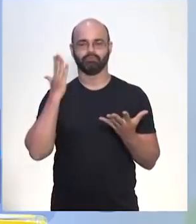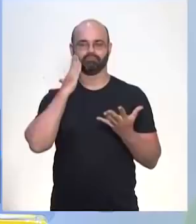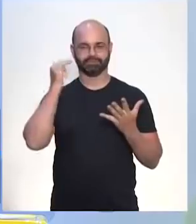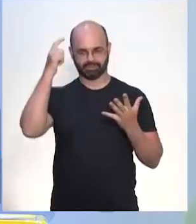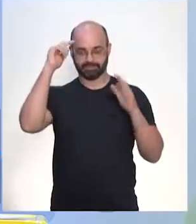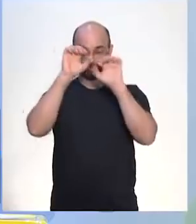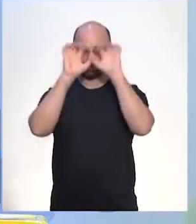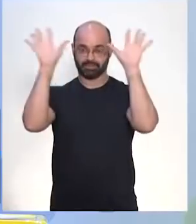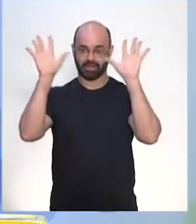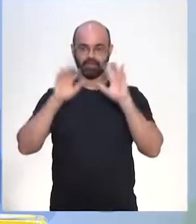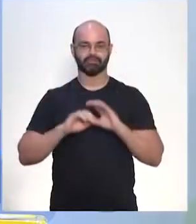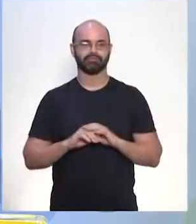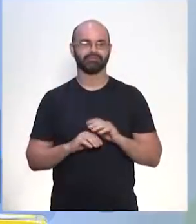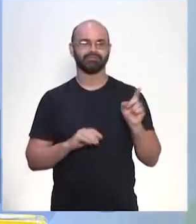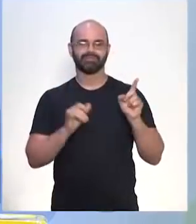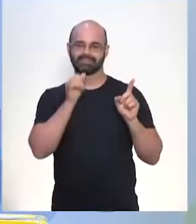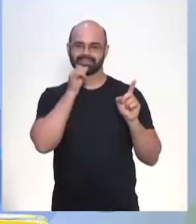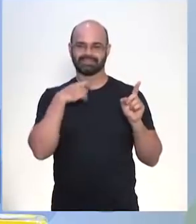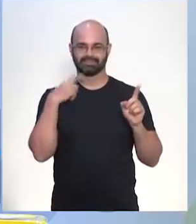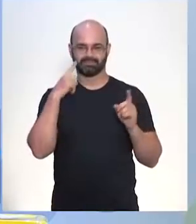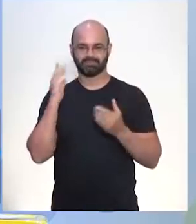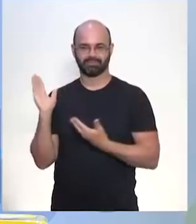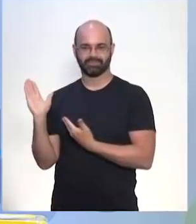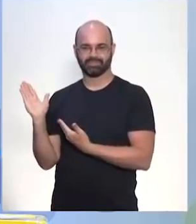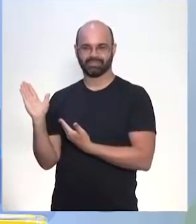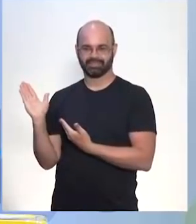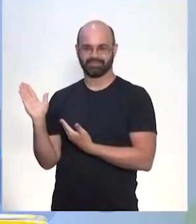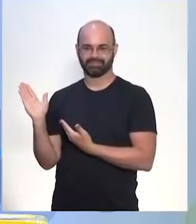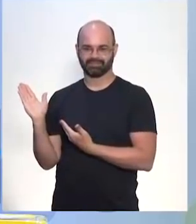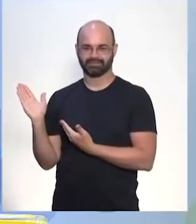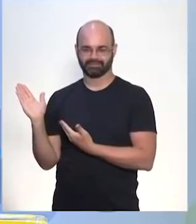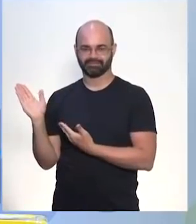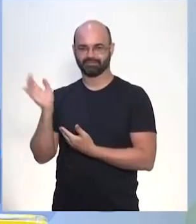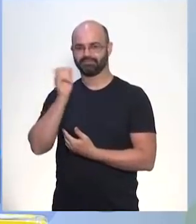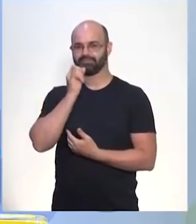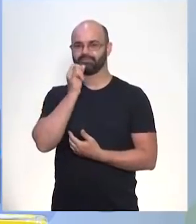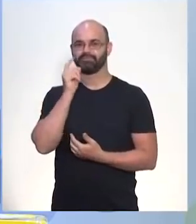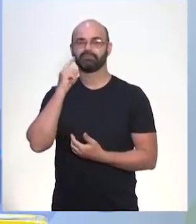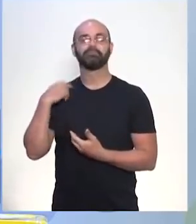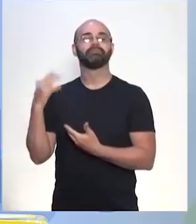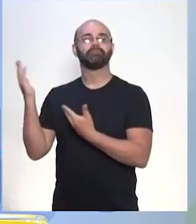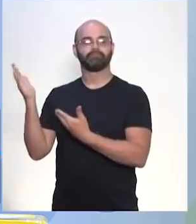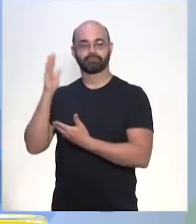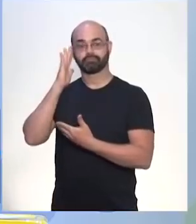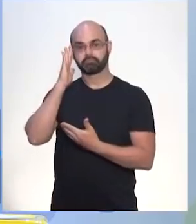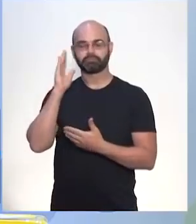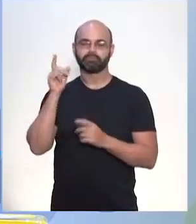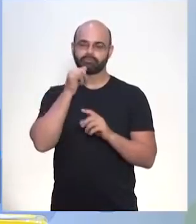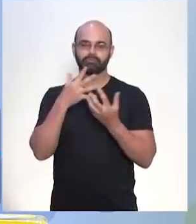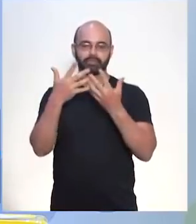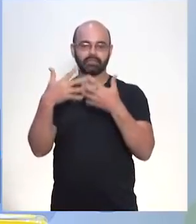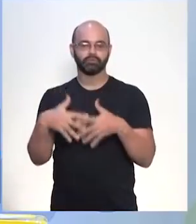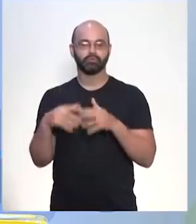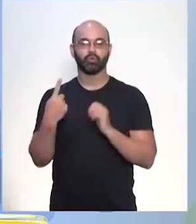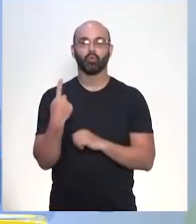exemplo para vocês, não significa, como eu disse para vocês, a estrutura de um anúncio publicitário não é única. Ela não é amarrada,